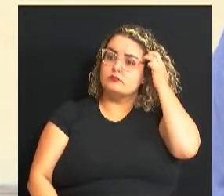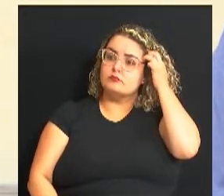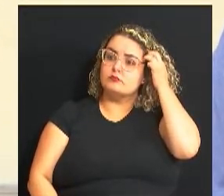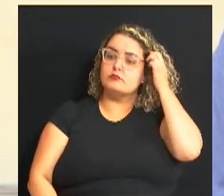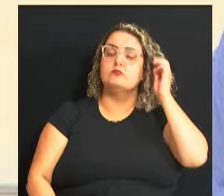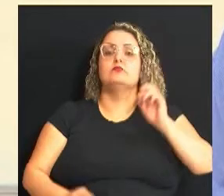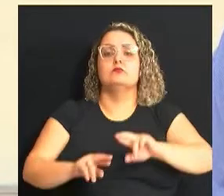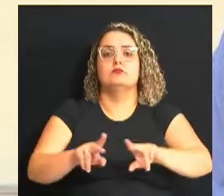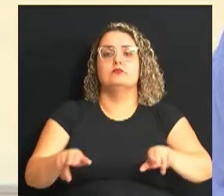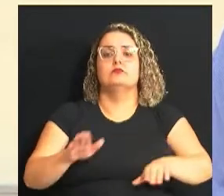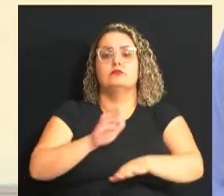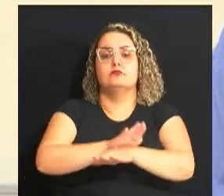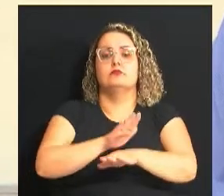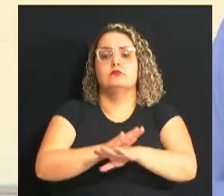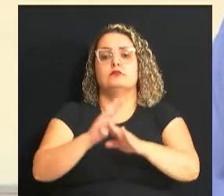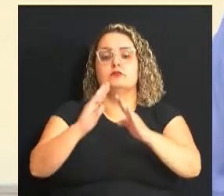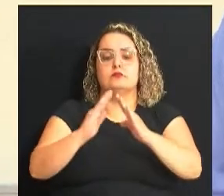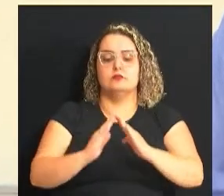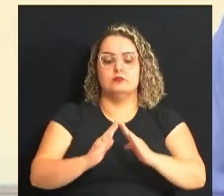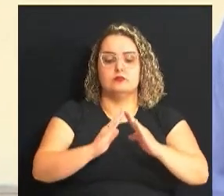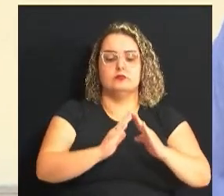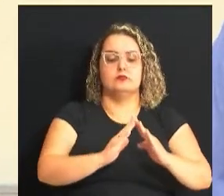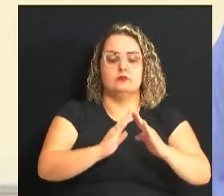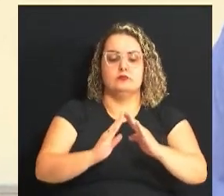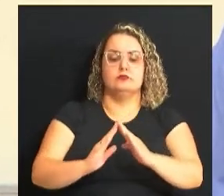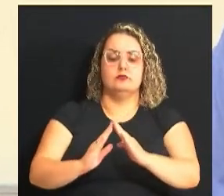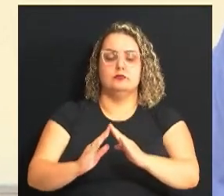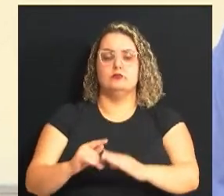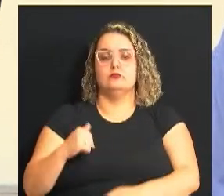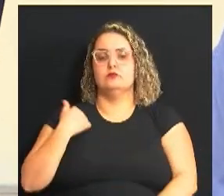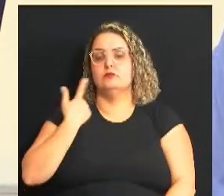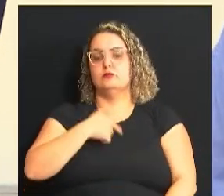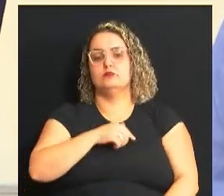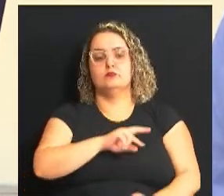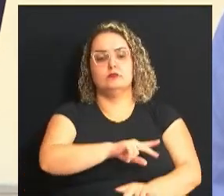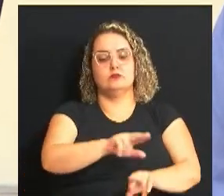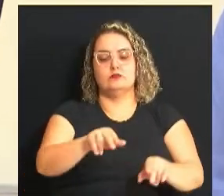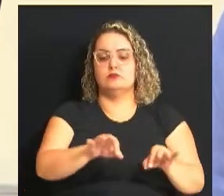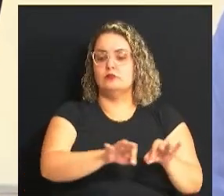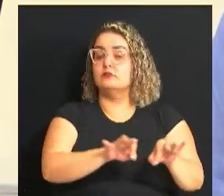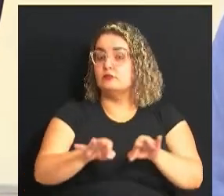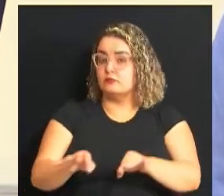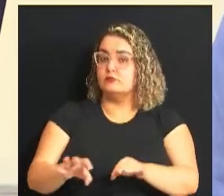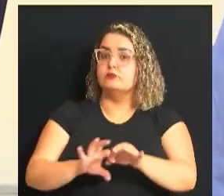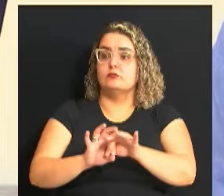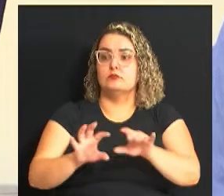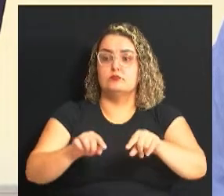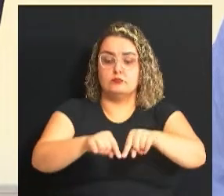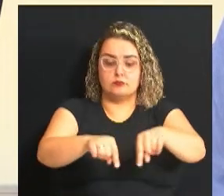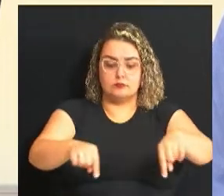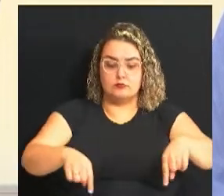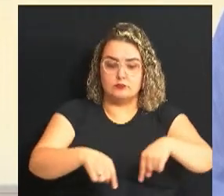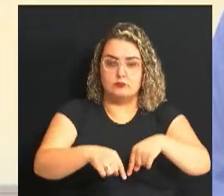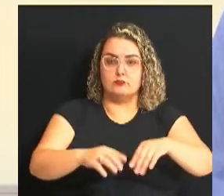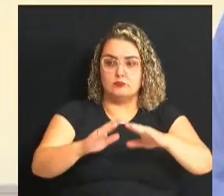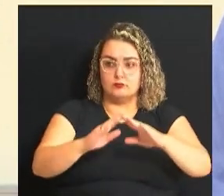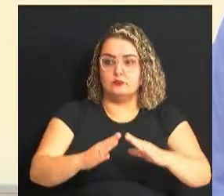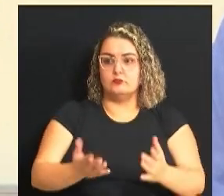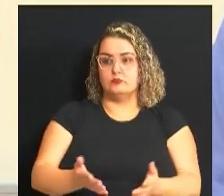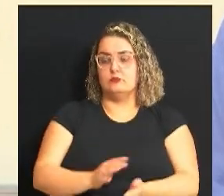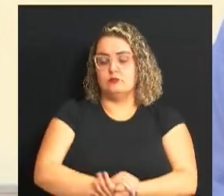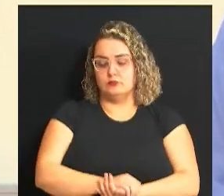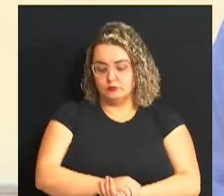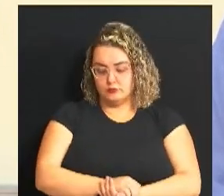nós estamos com vários projetos para disponibilizar lotes para essas famílias, tá? Mas também